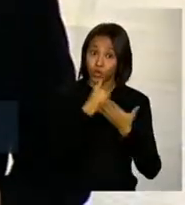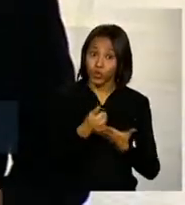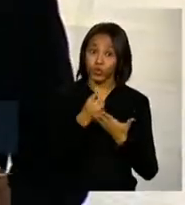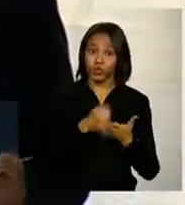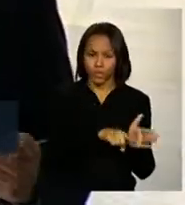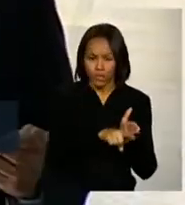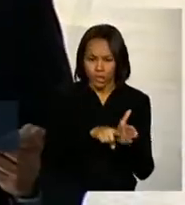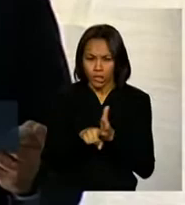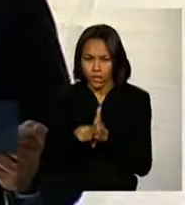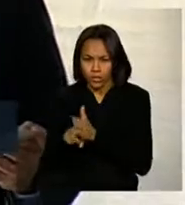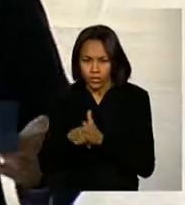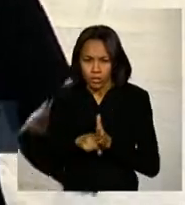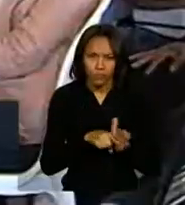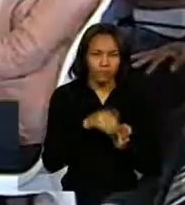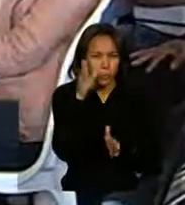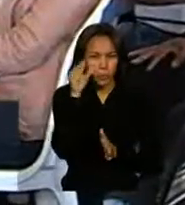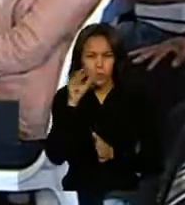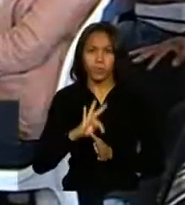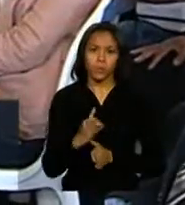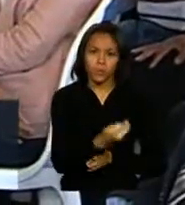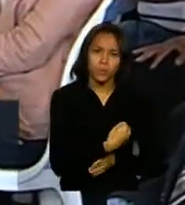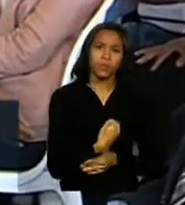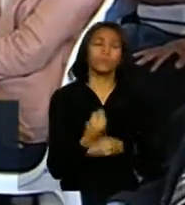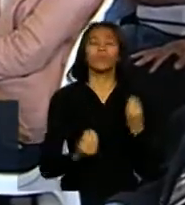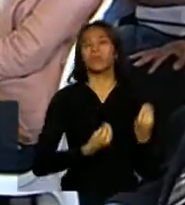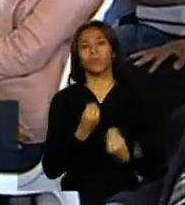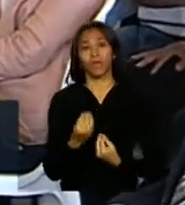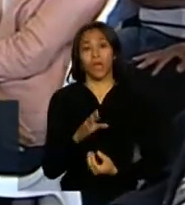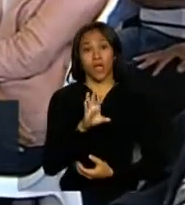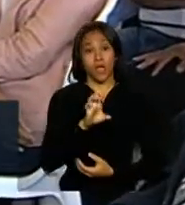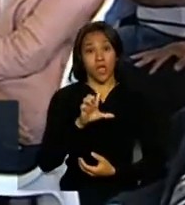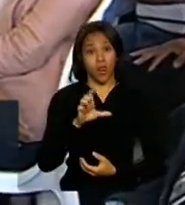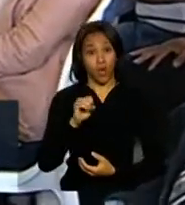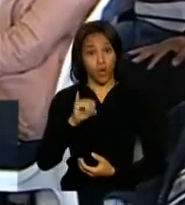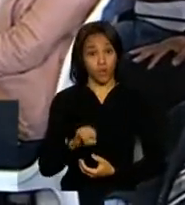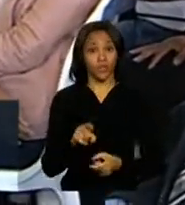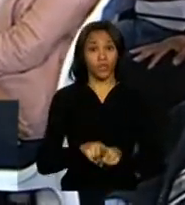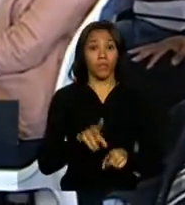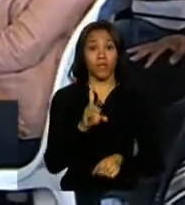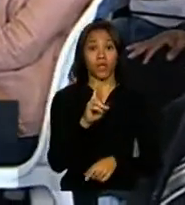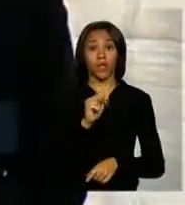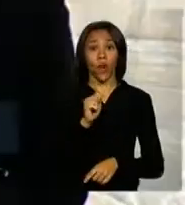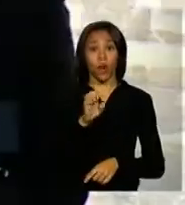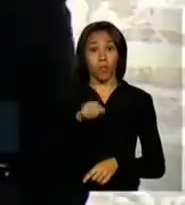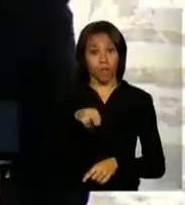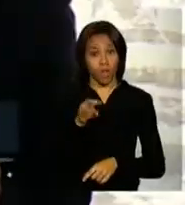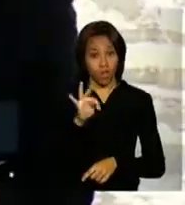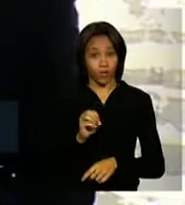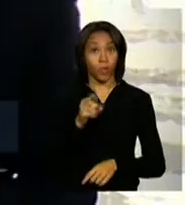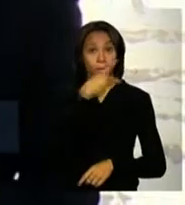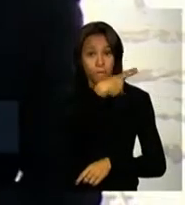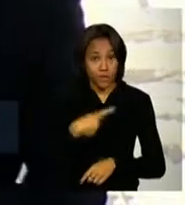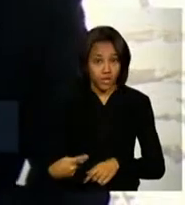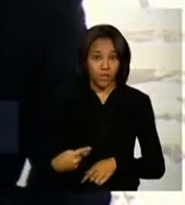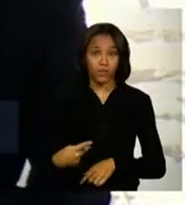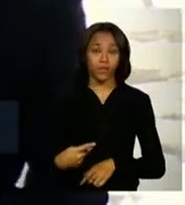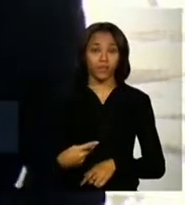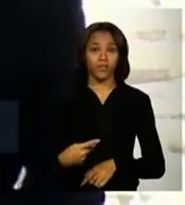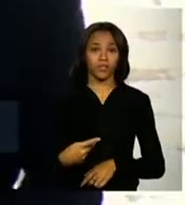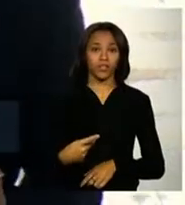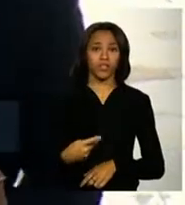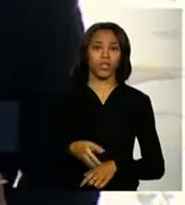do ordenamento a infraestrutura com Eloi Roberto Wagner presidente do